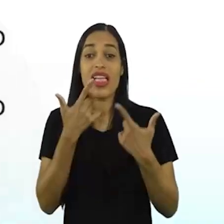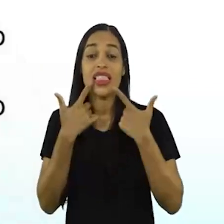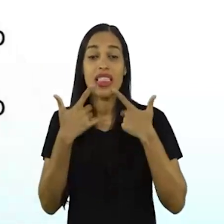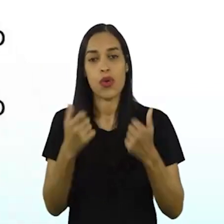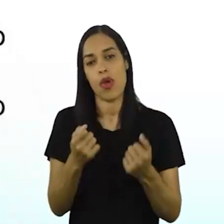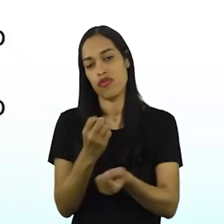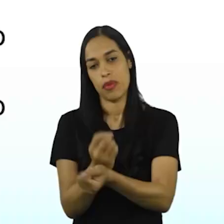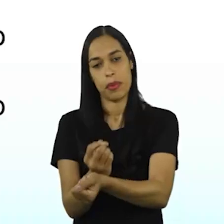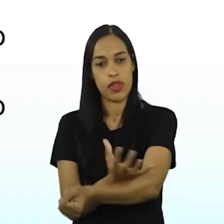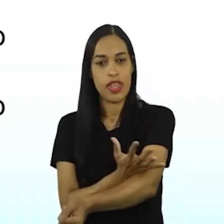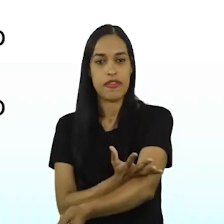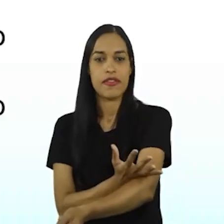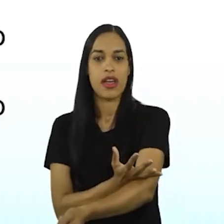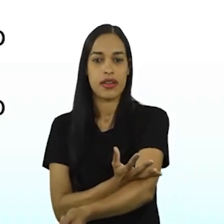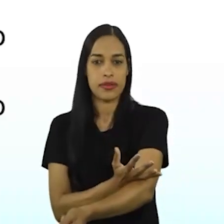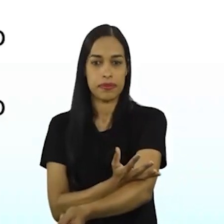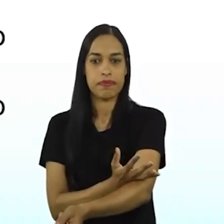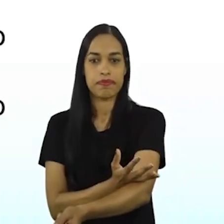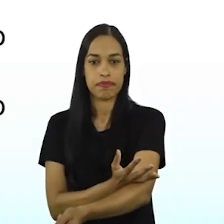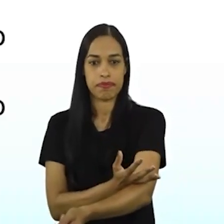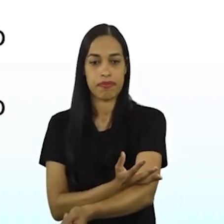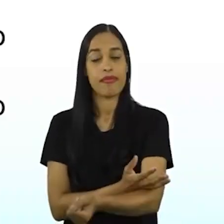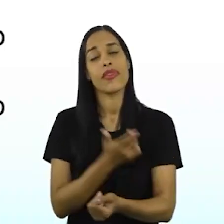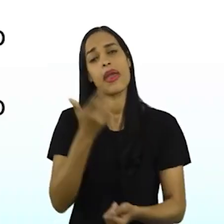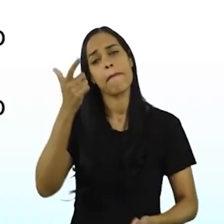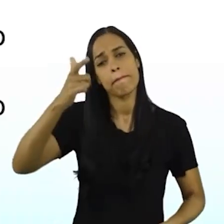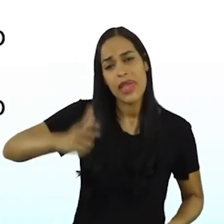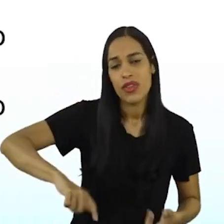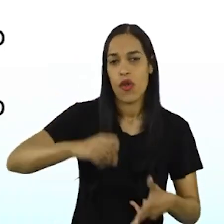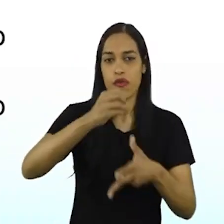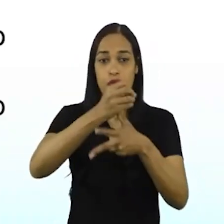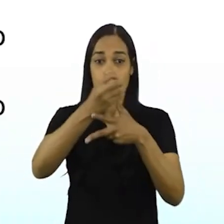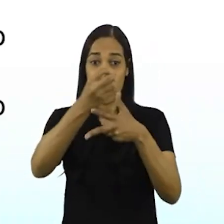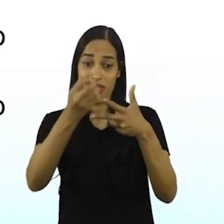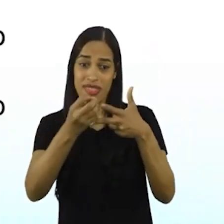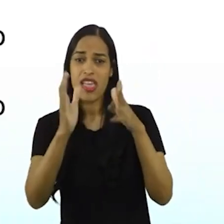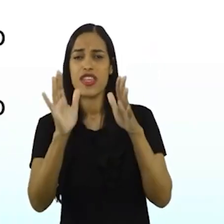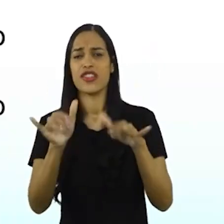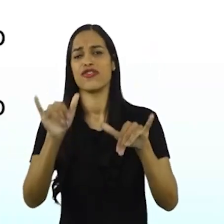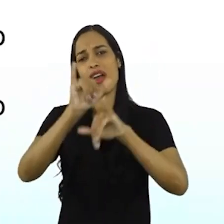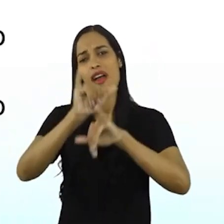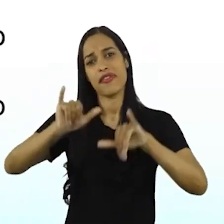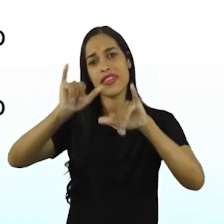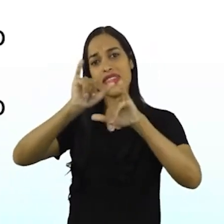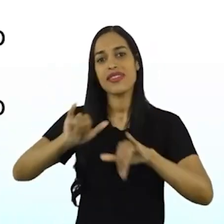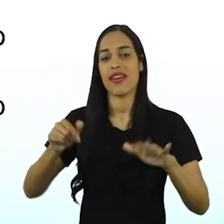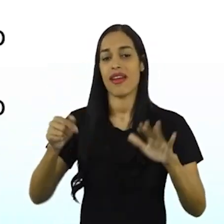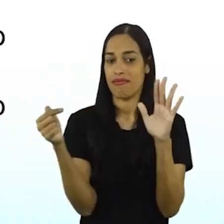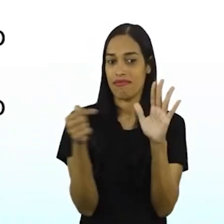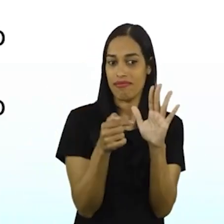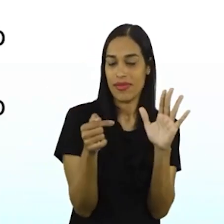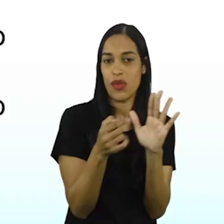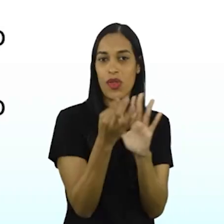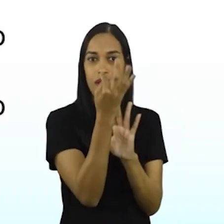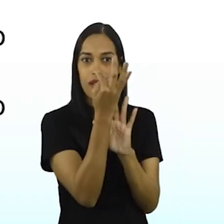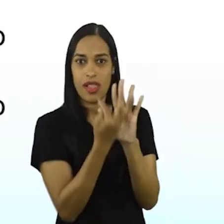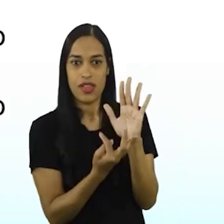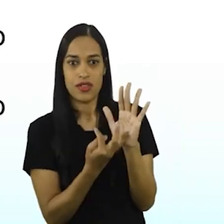linguagem predominante é a função emotiva e expressiva. Mais uma vez, o Enem já diz que função é do